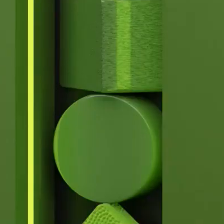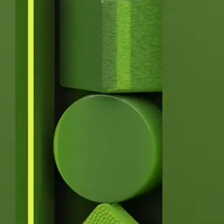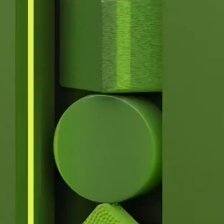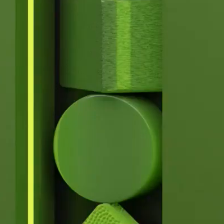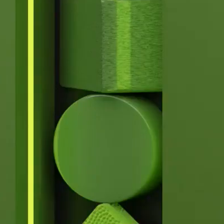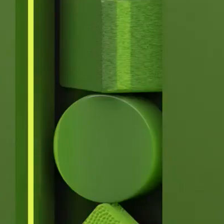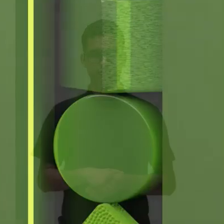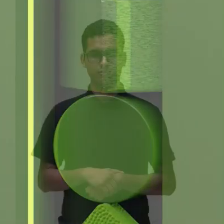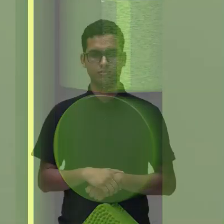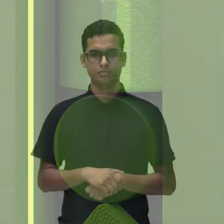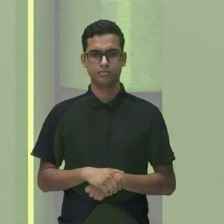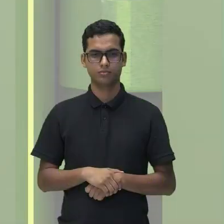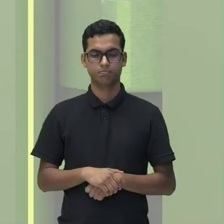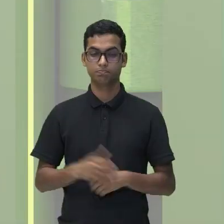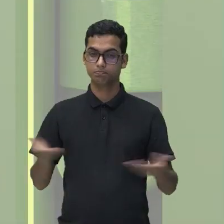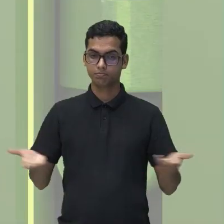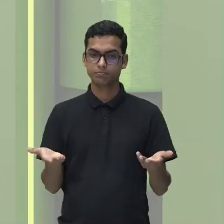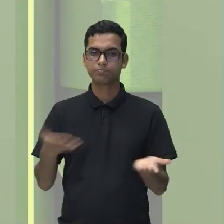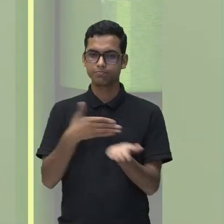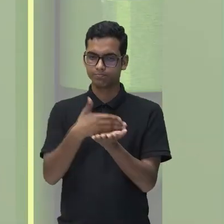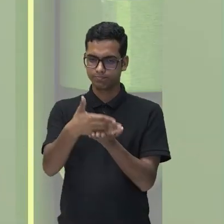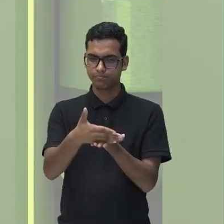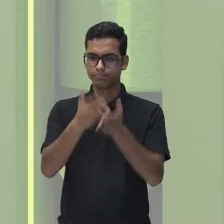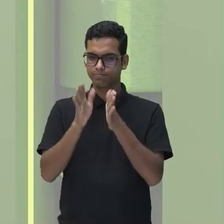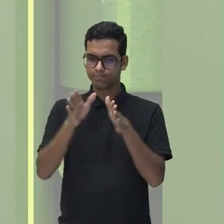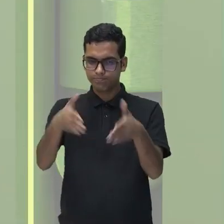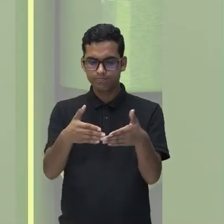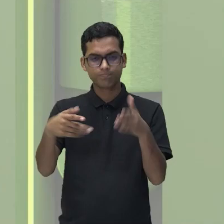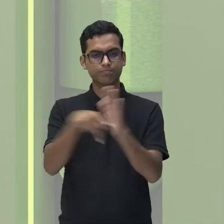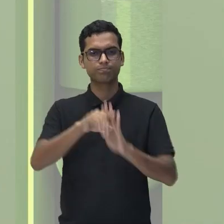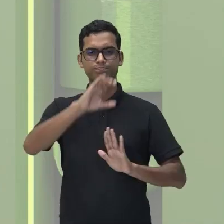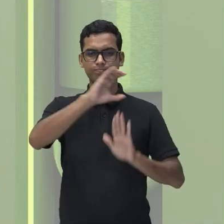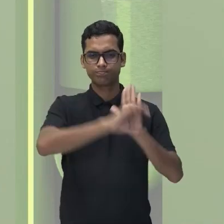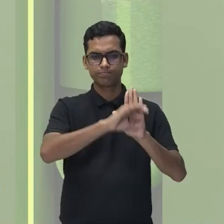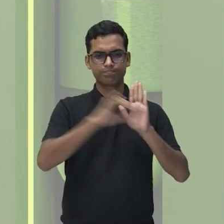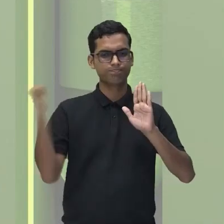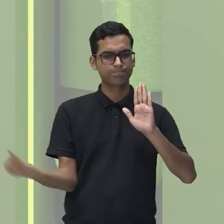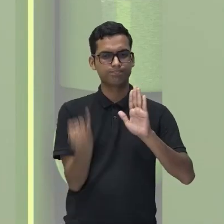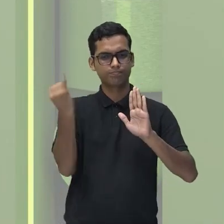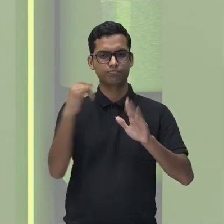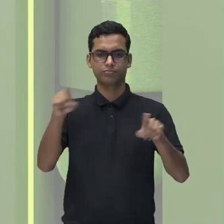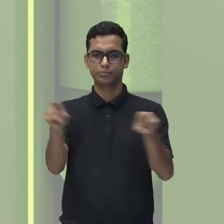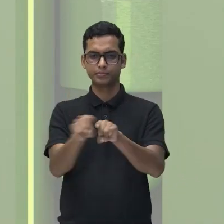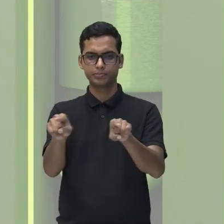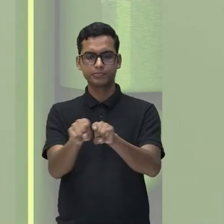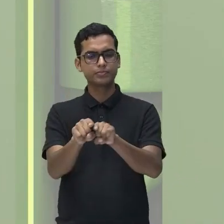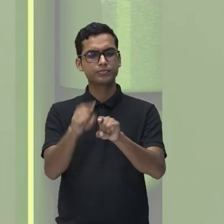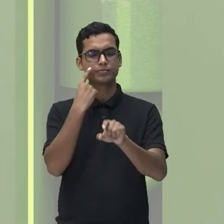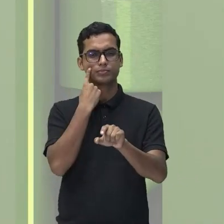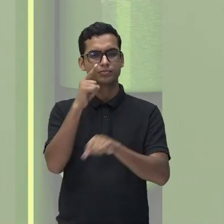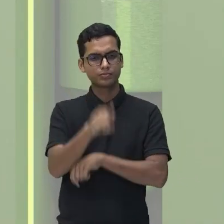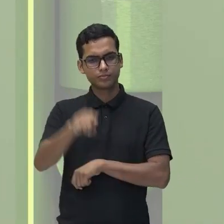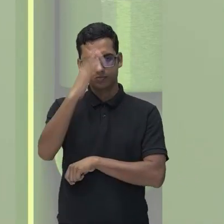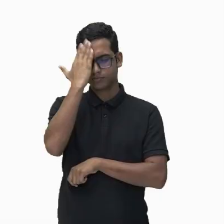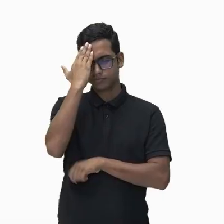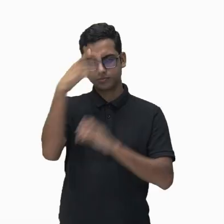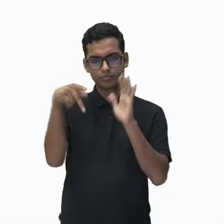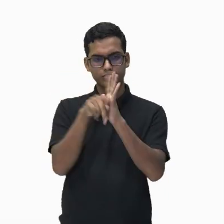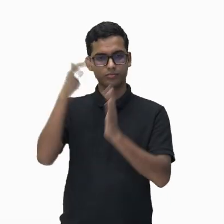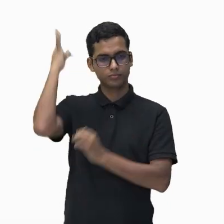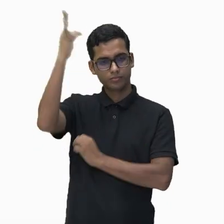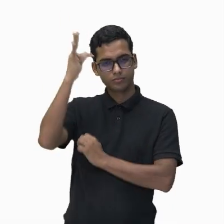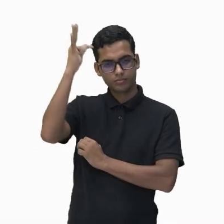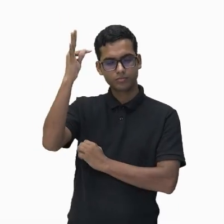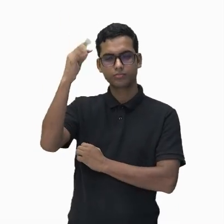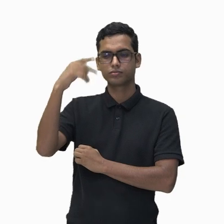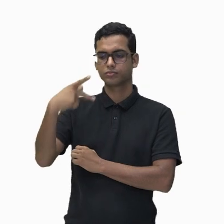Muito bem, pessoal. Vamos começar nossa aula já com uma definição importante aqui para o Teorema de